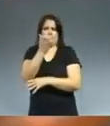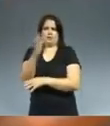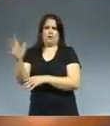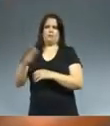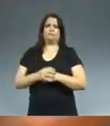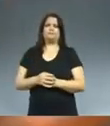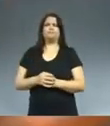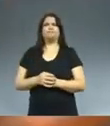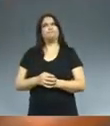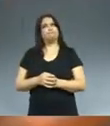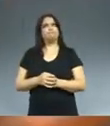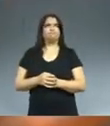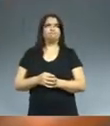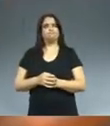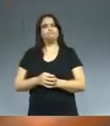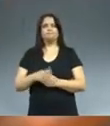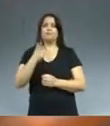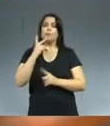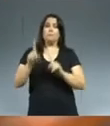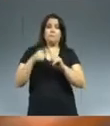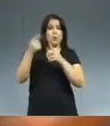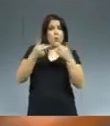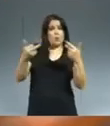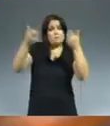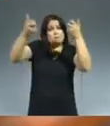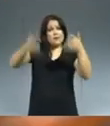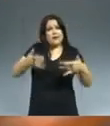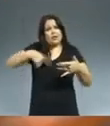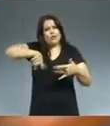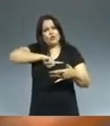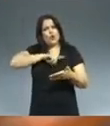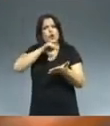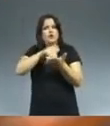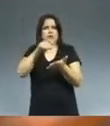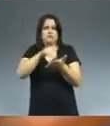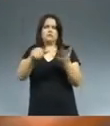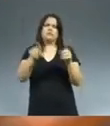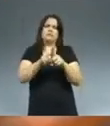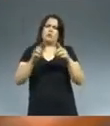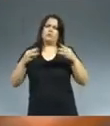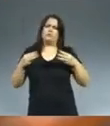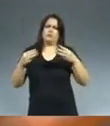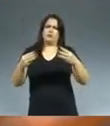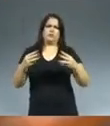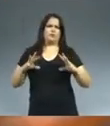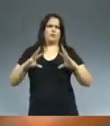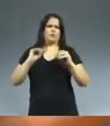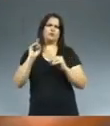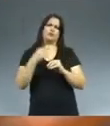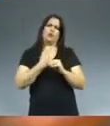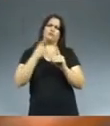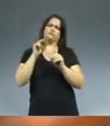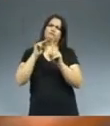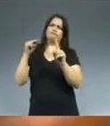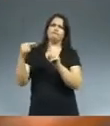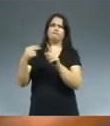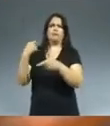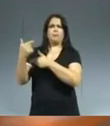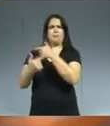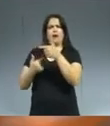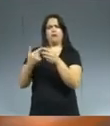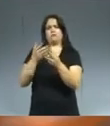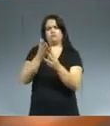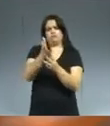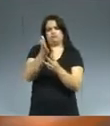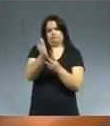bom primeiro dizer que nossa secretaria né aí o ministério como um todo a gente tem sempre trabalhando com três